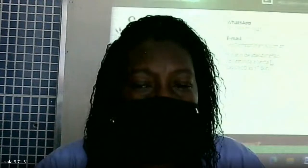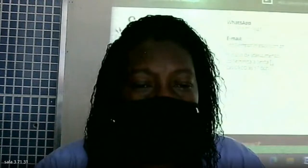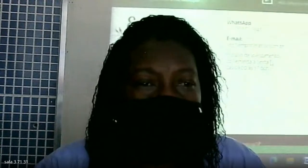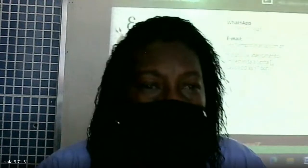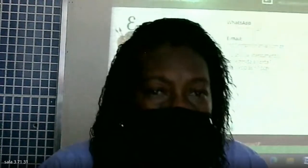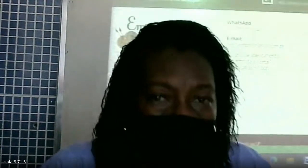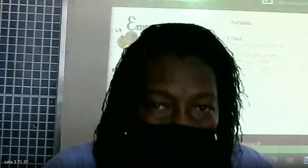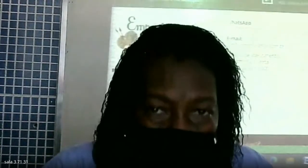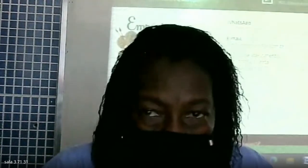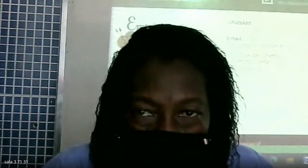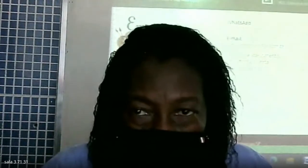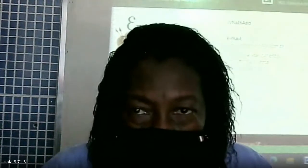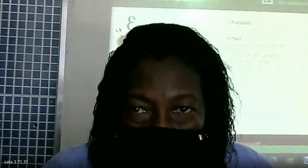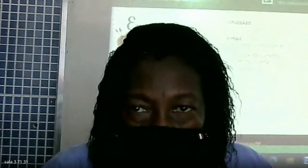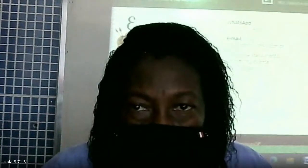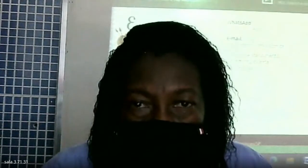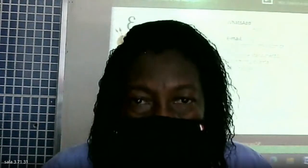gente...